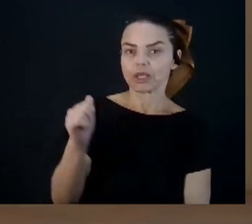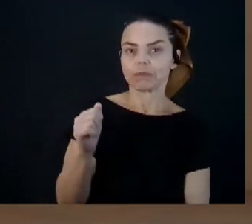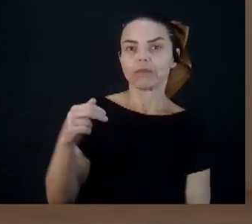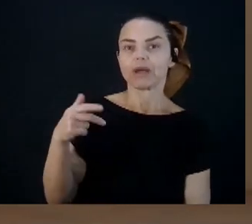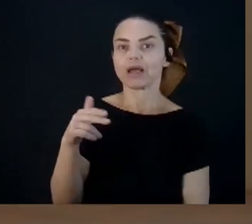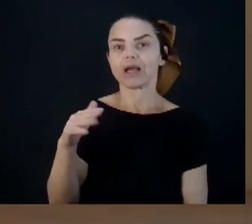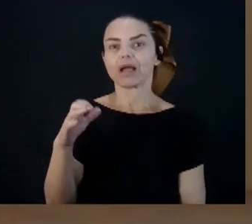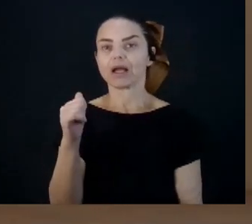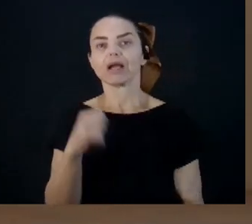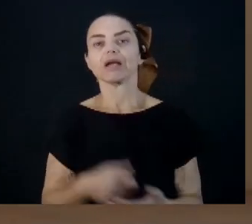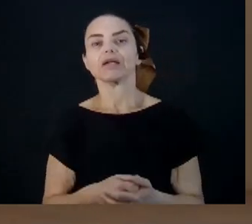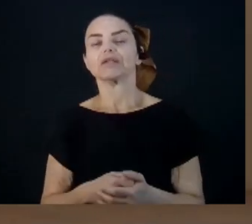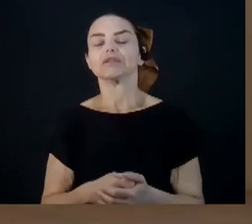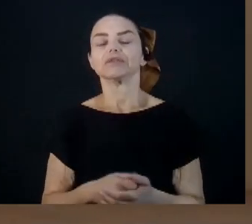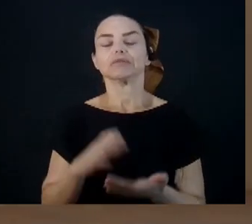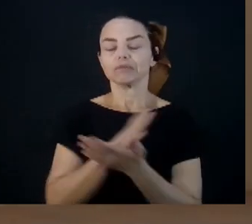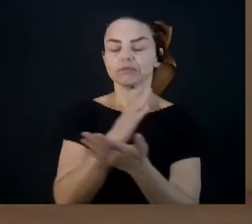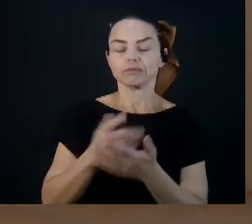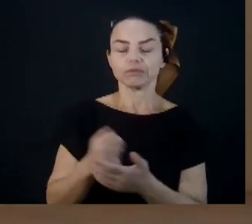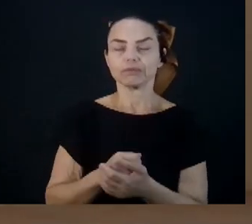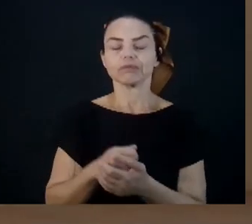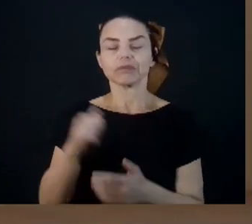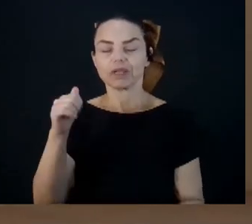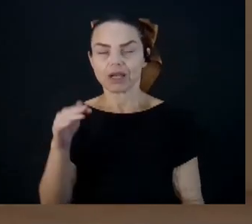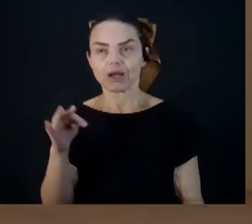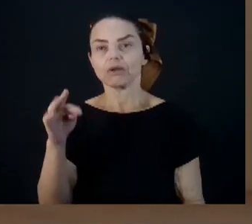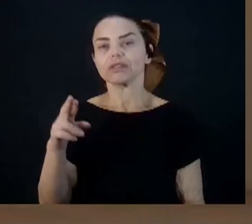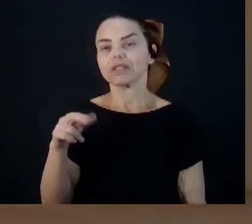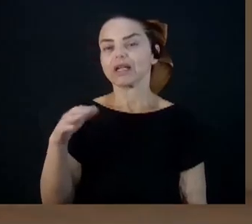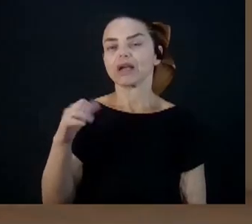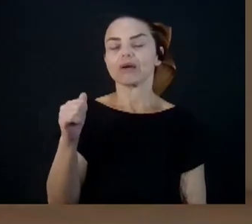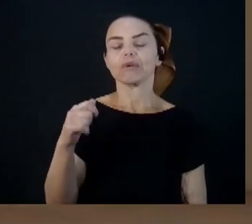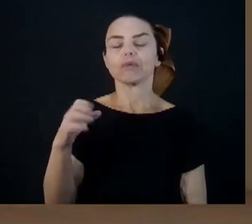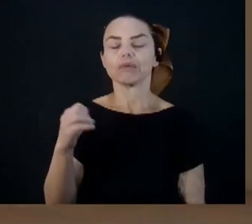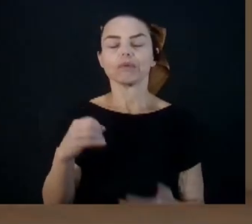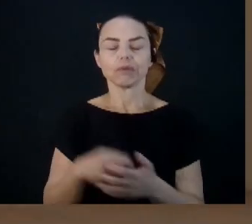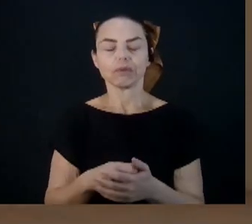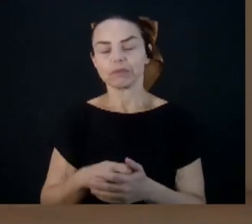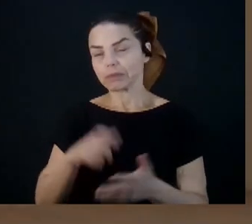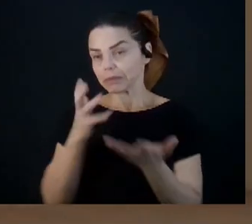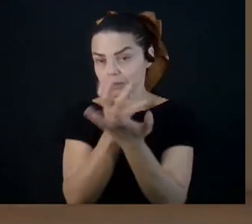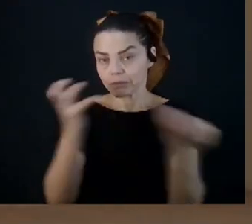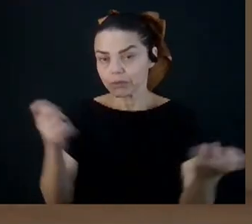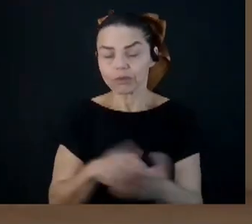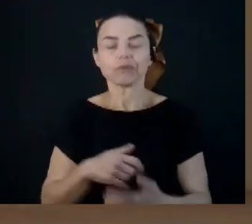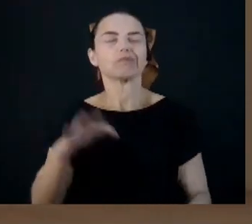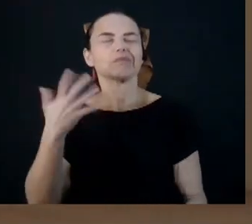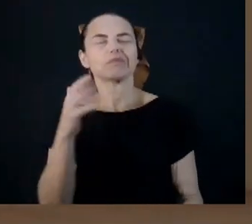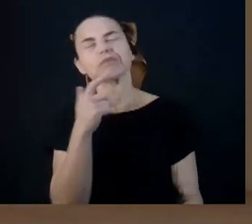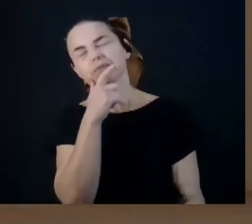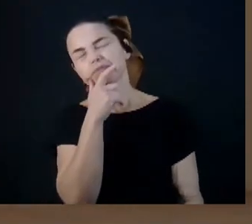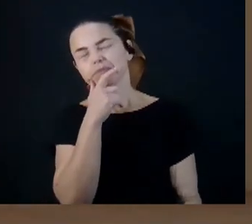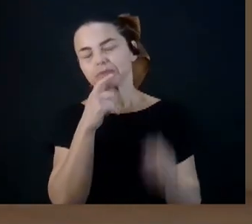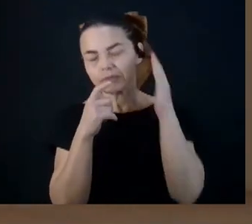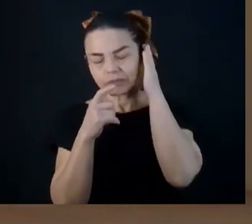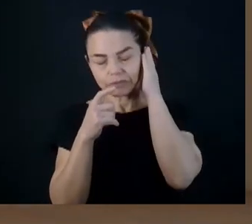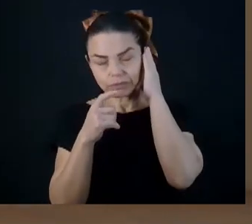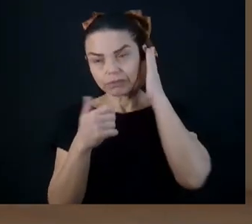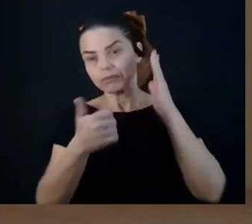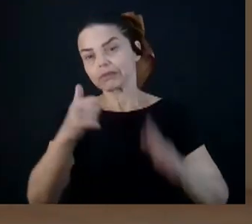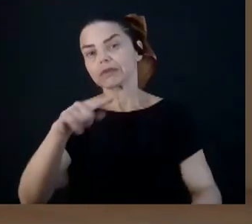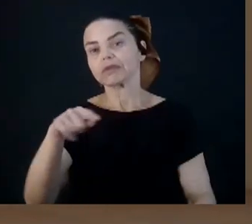parte, alguns austríacos por meio, né? Mas a grande maioria, cerca de, vamos dizer,